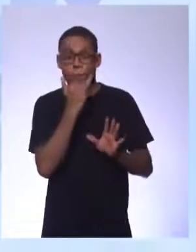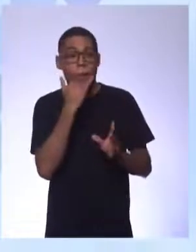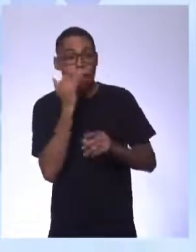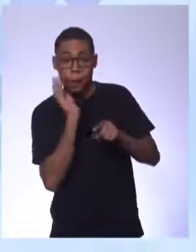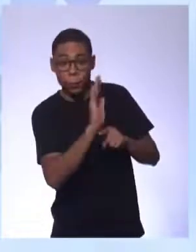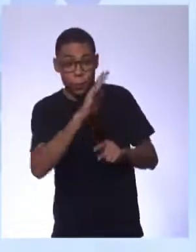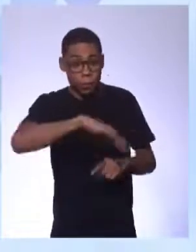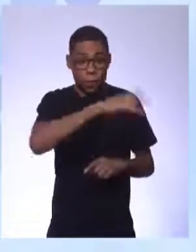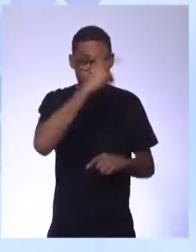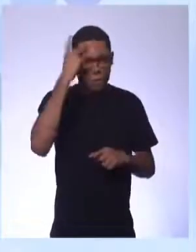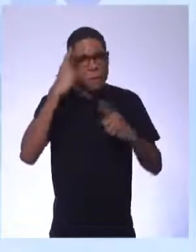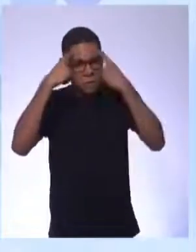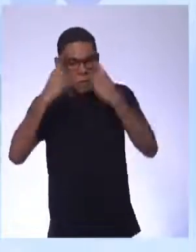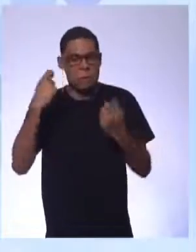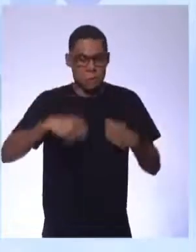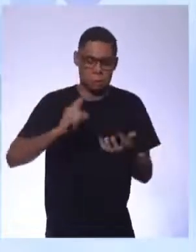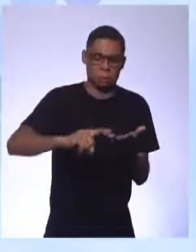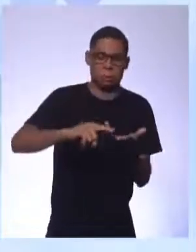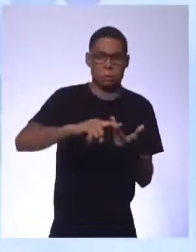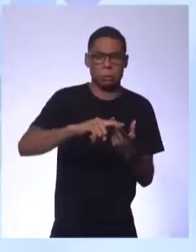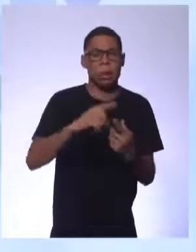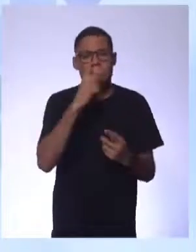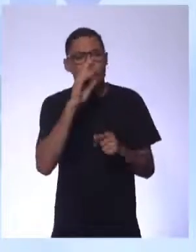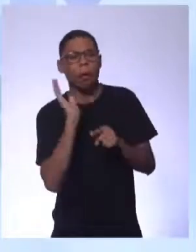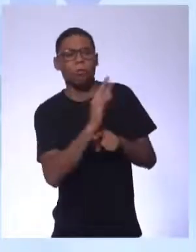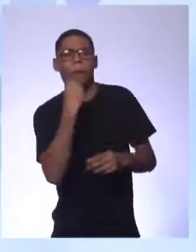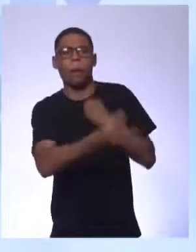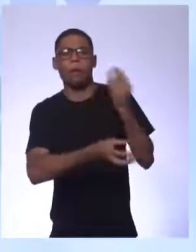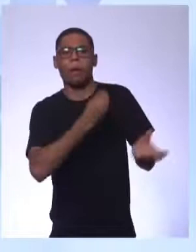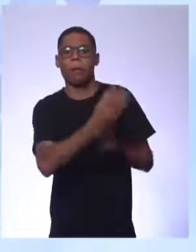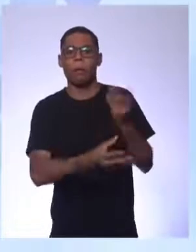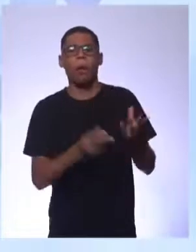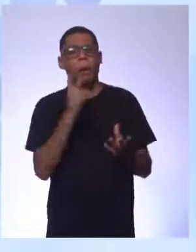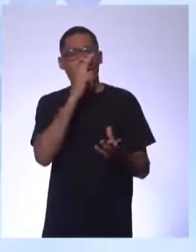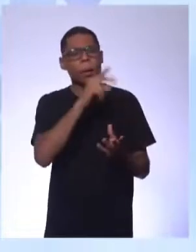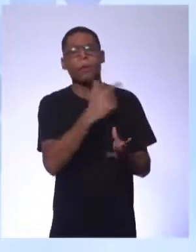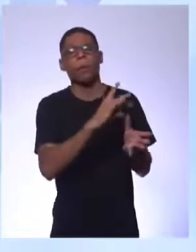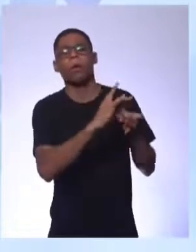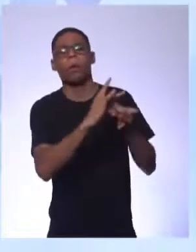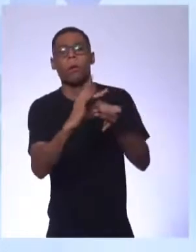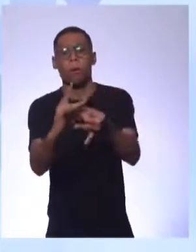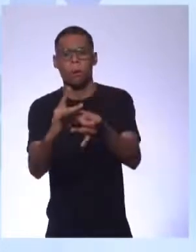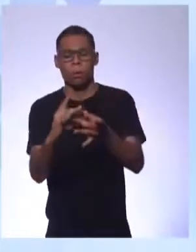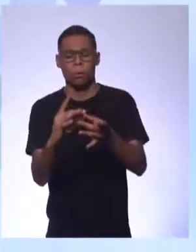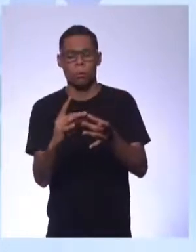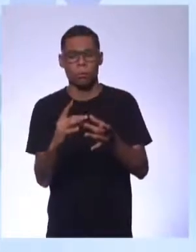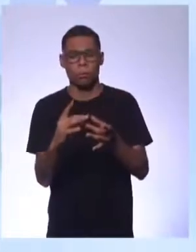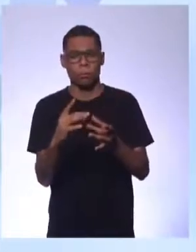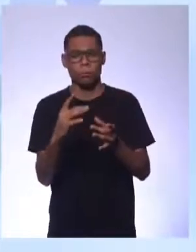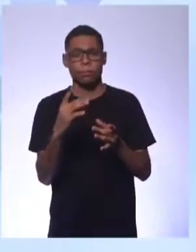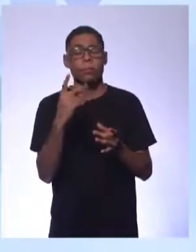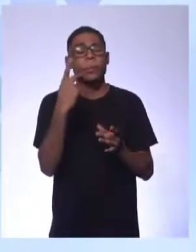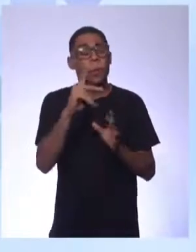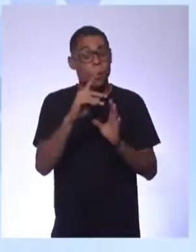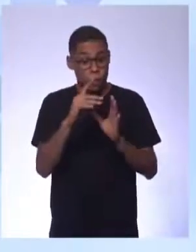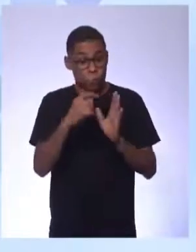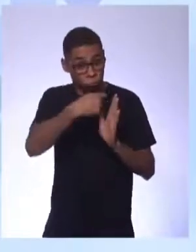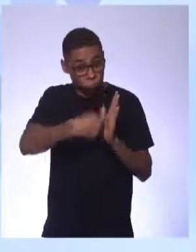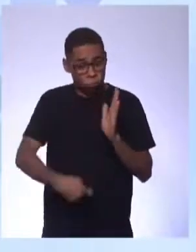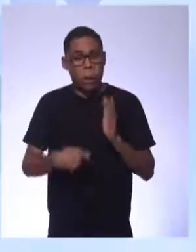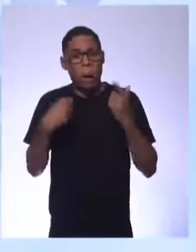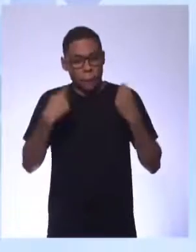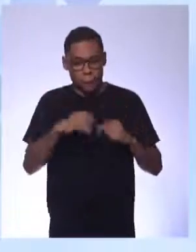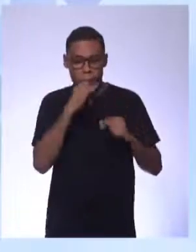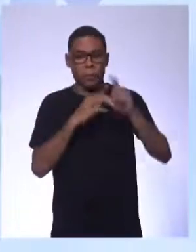ficar desconectado, a sua redação falta uma coisa chamada coerência. Ou seja, o seu texto tem que ser um parágrafo levando